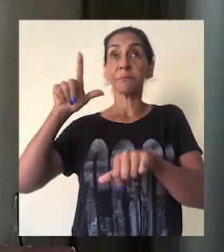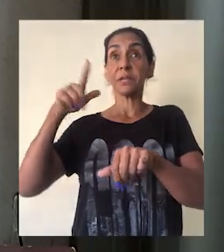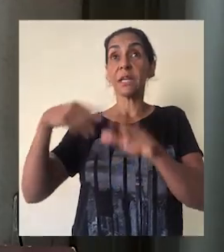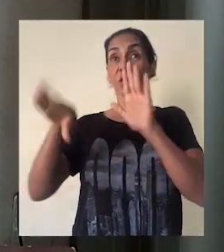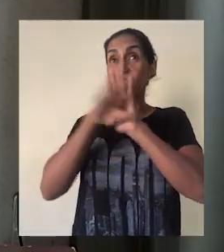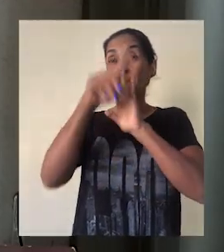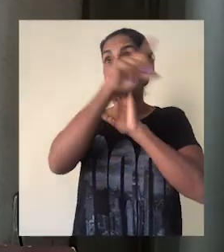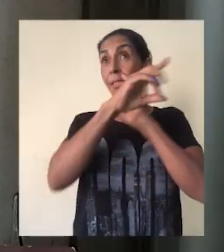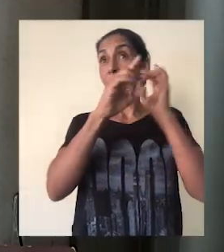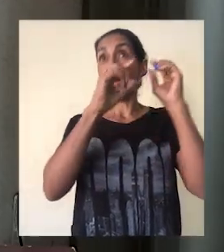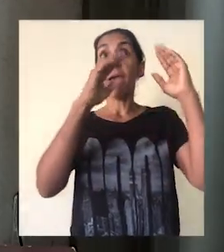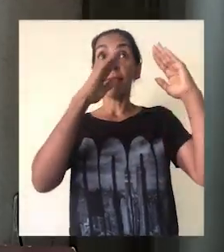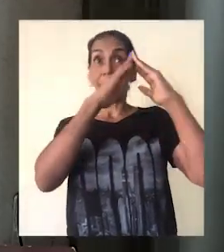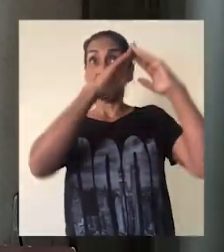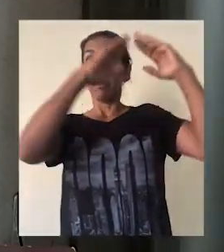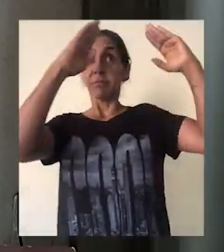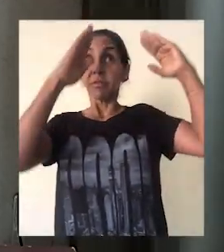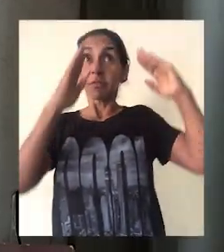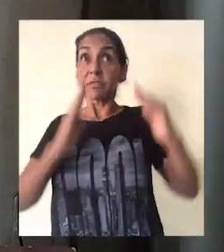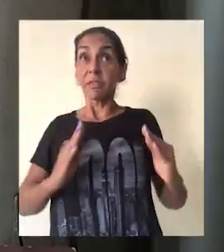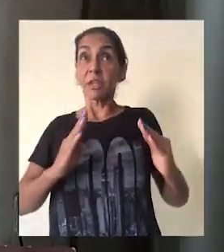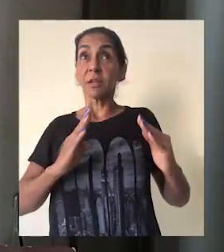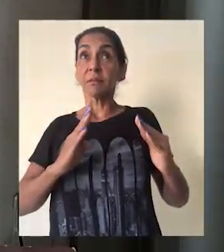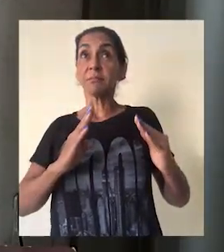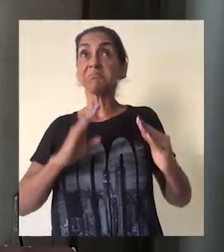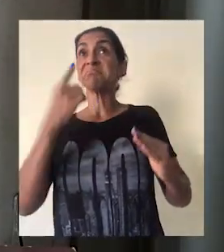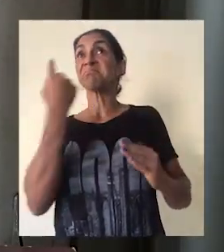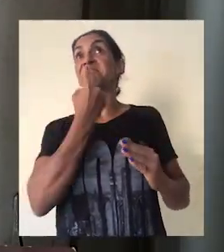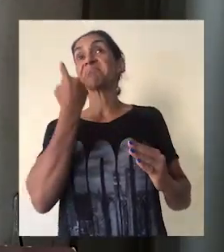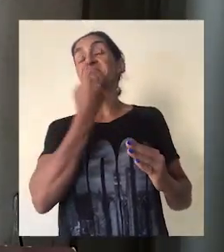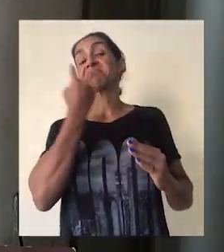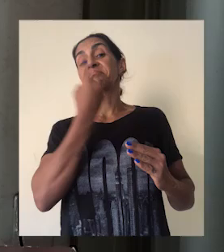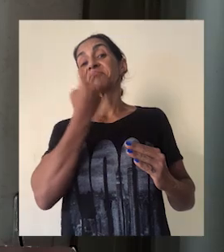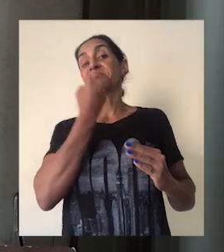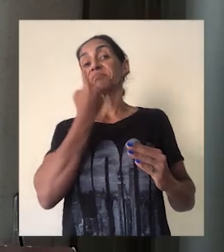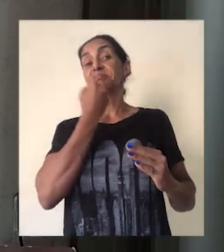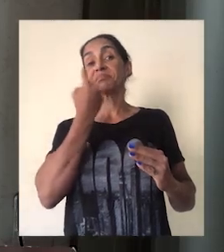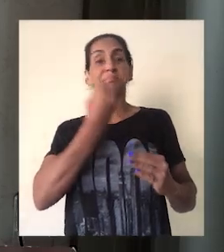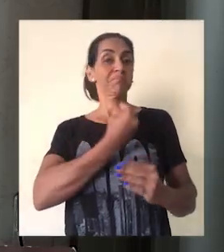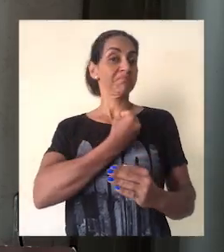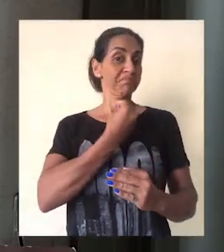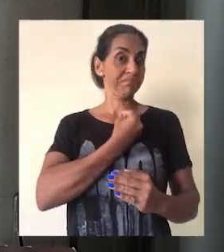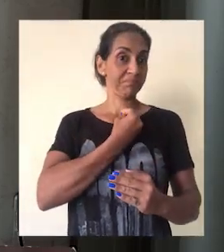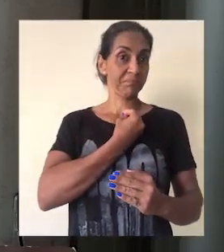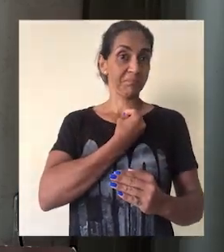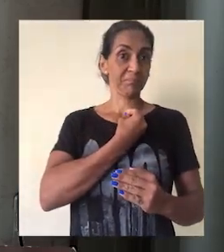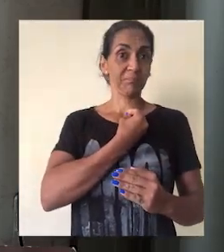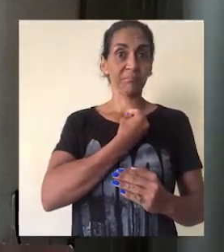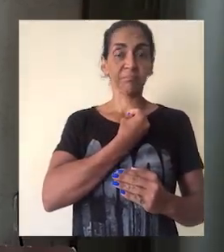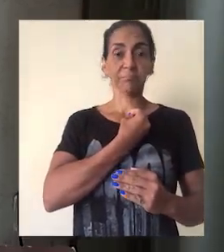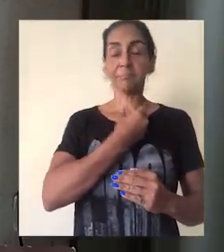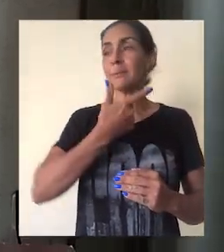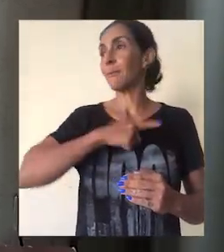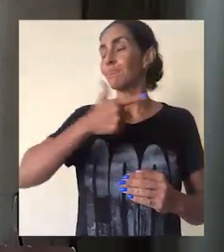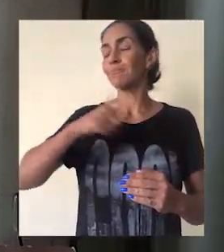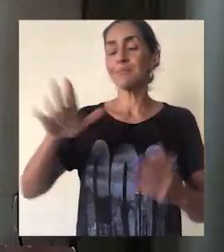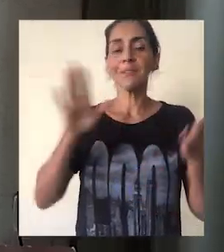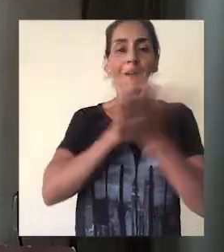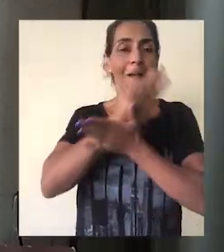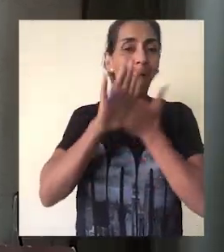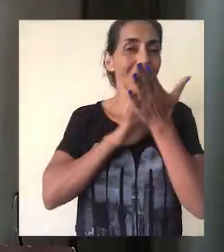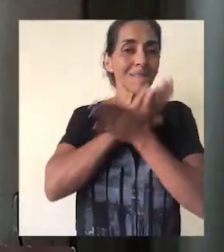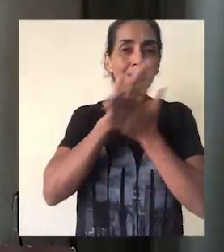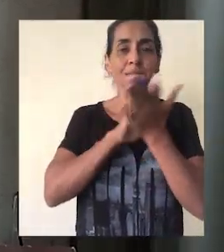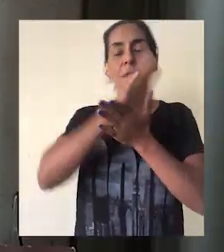descobre isso posteriormente, que inclusive Drácula é quem fazia todo o serviço, cozinhava, o Drácula era seu próprio cocheiro. Não tinha mais